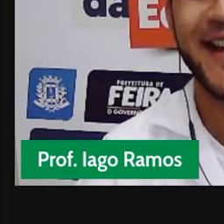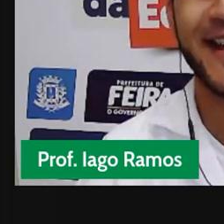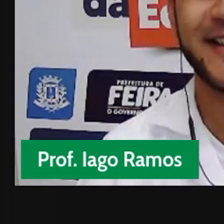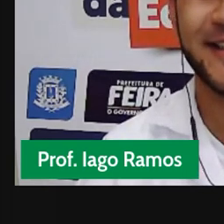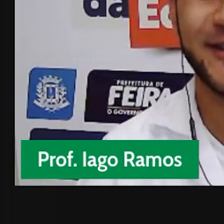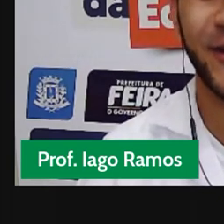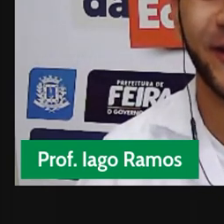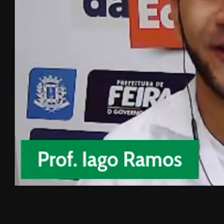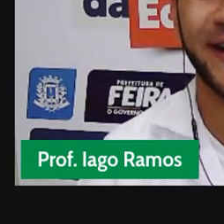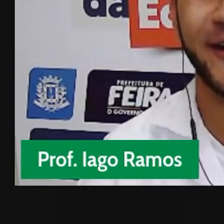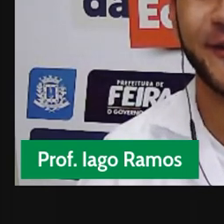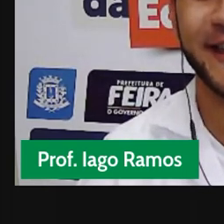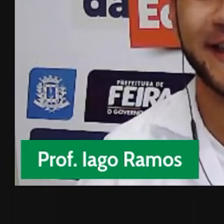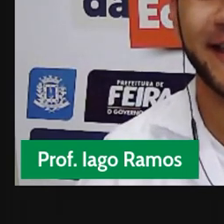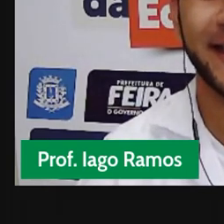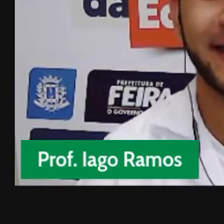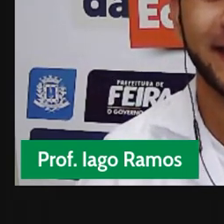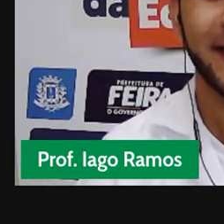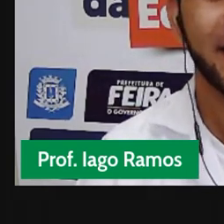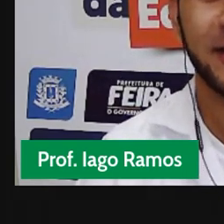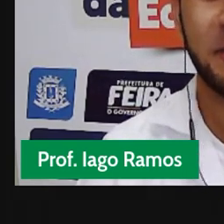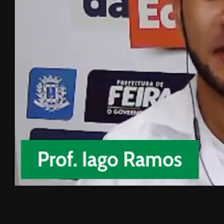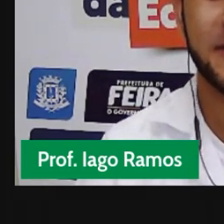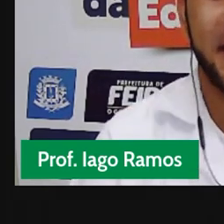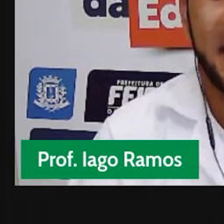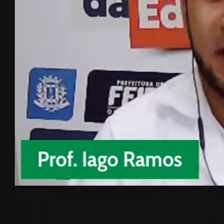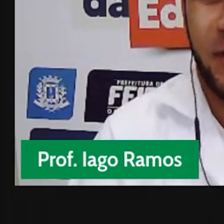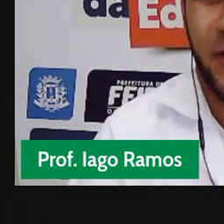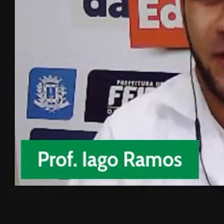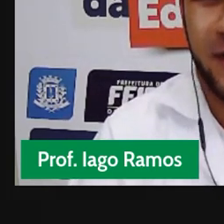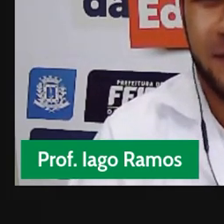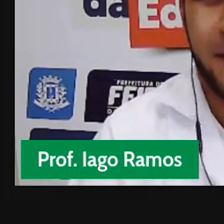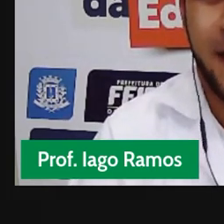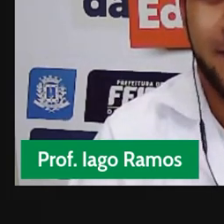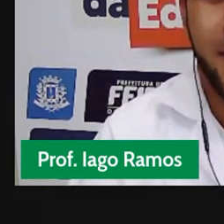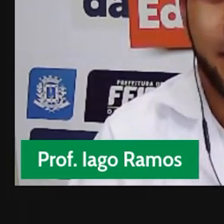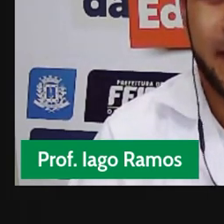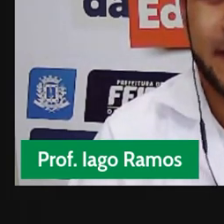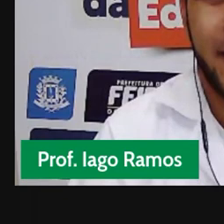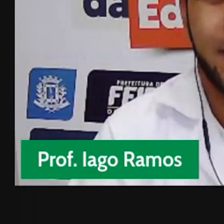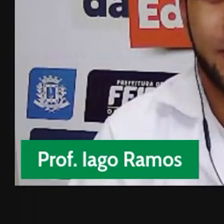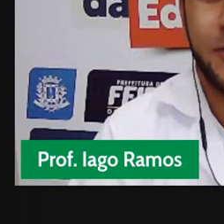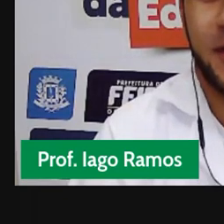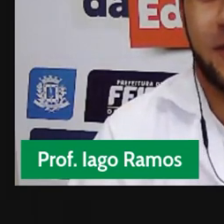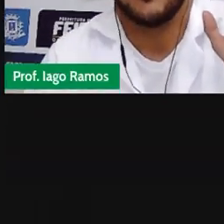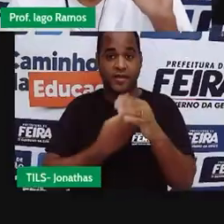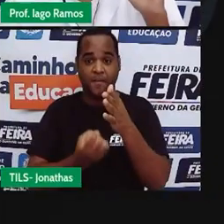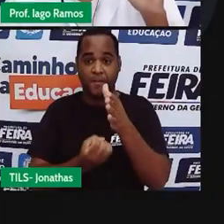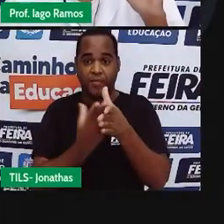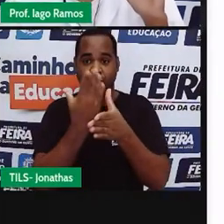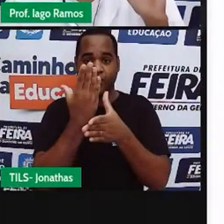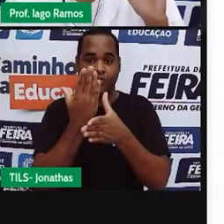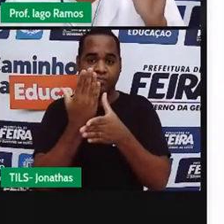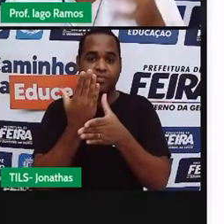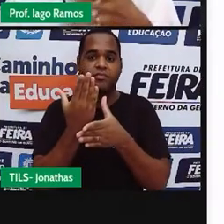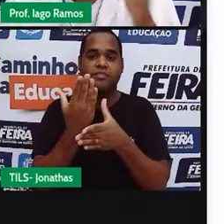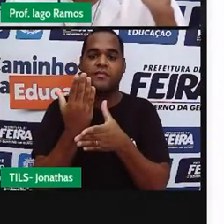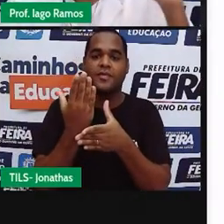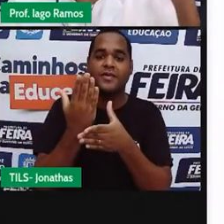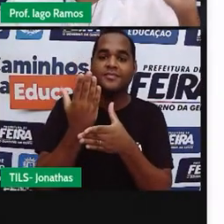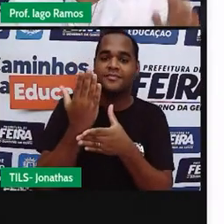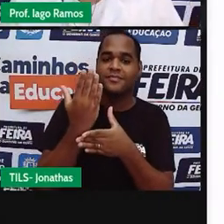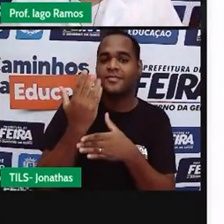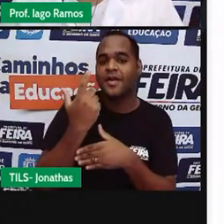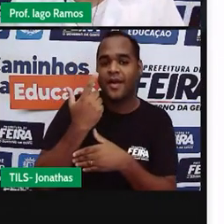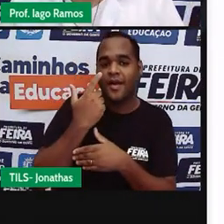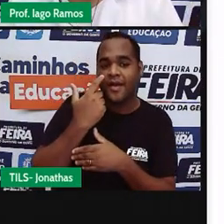E aí a gente coloca a outra tela, que eu também não sei quem aqui coloca, mas ela vai aparecer aí de algum jeito. Aí,